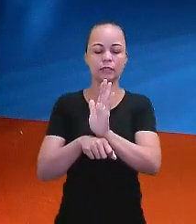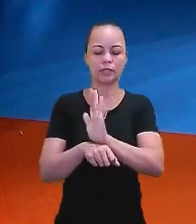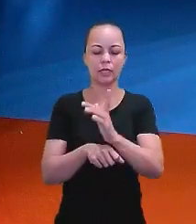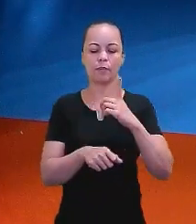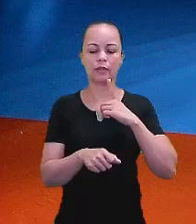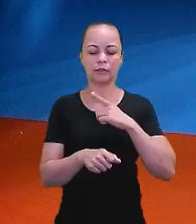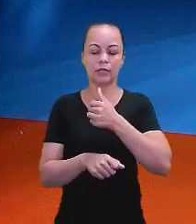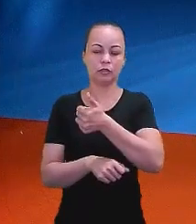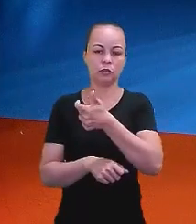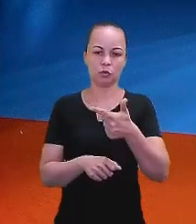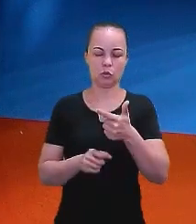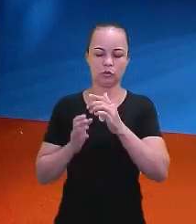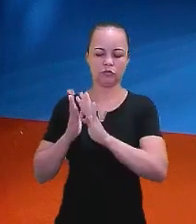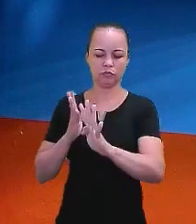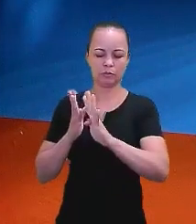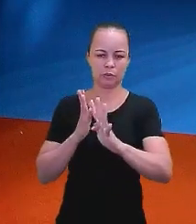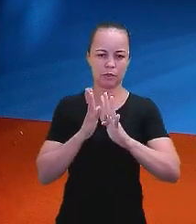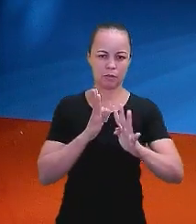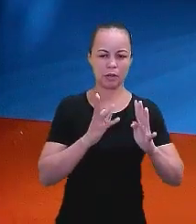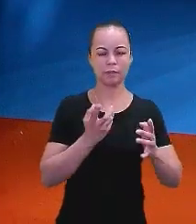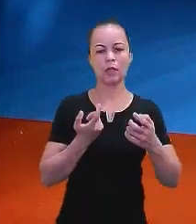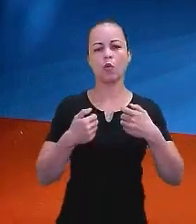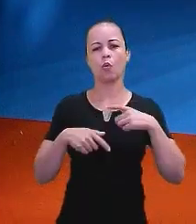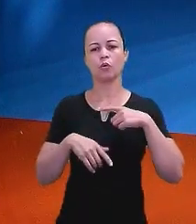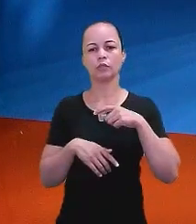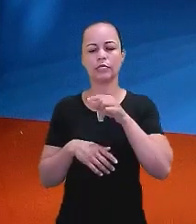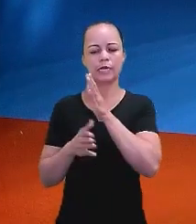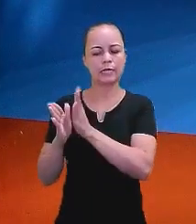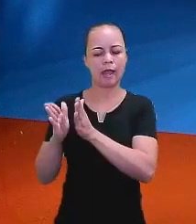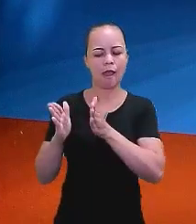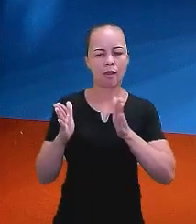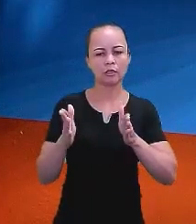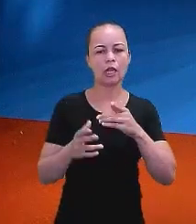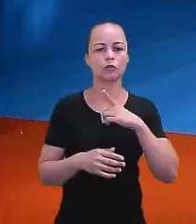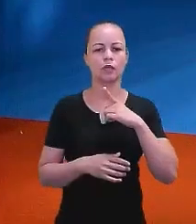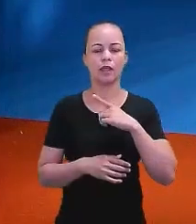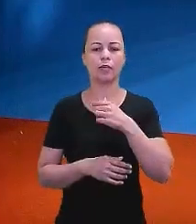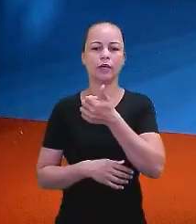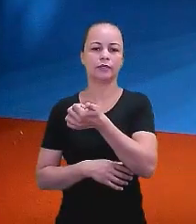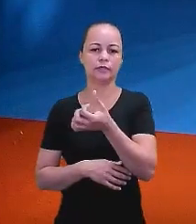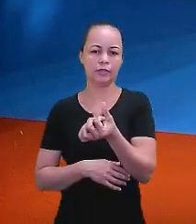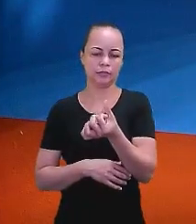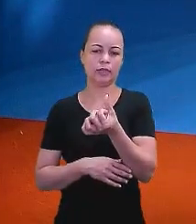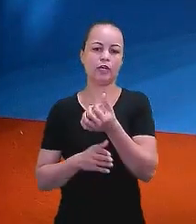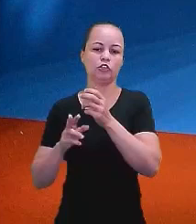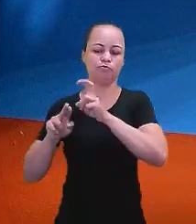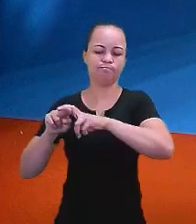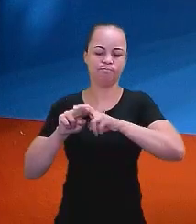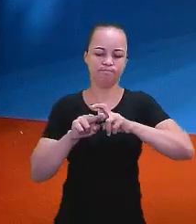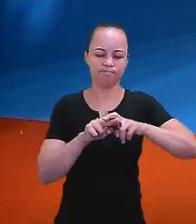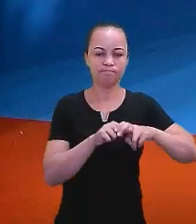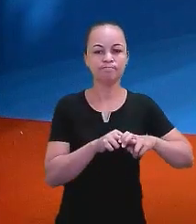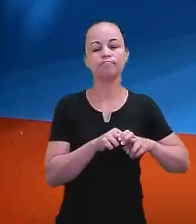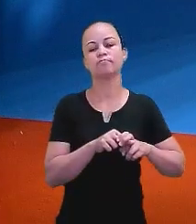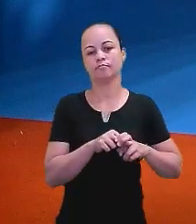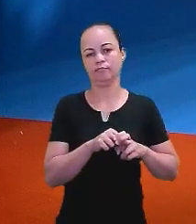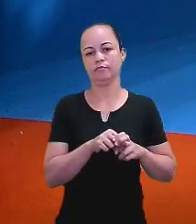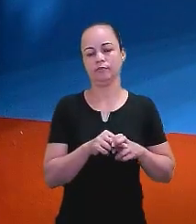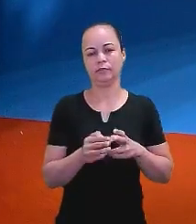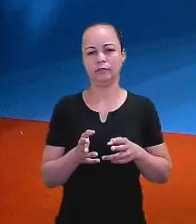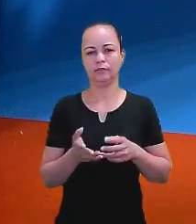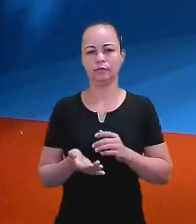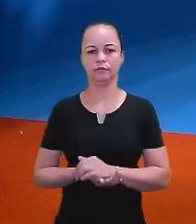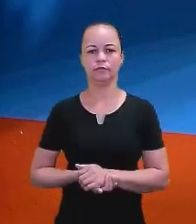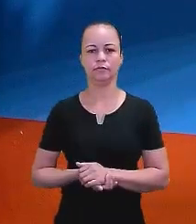12 fileiras, onde cada uma possui 16 poltronas. Foi aquela ideia que eu mostrei da configuração retangular da